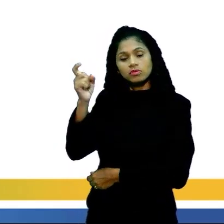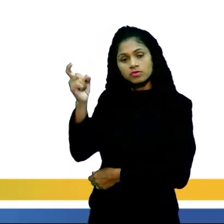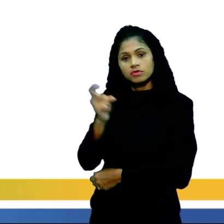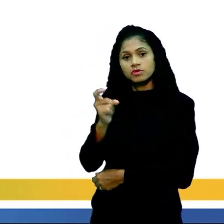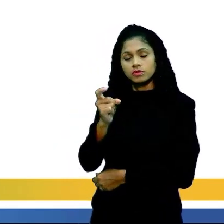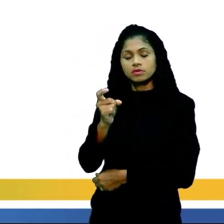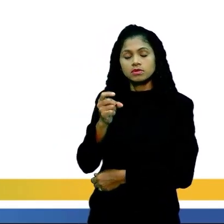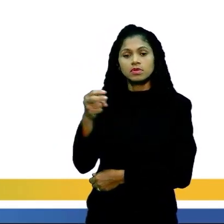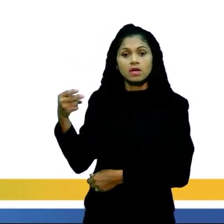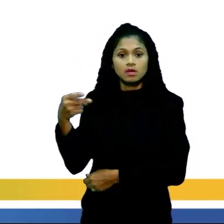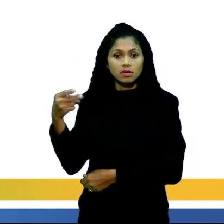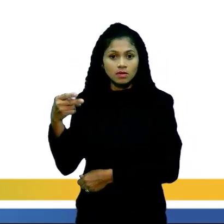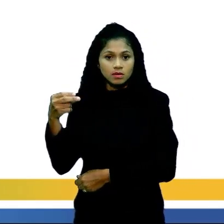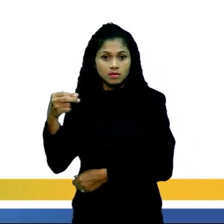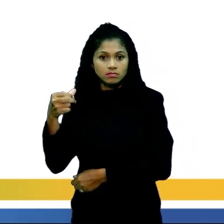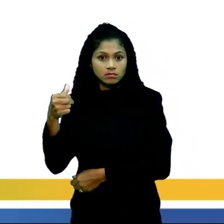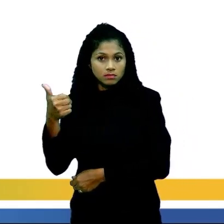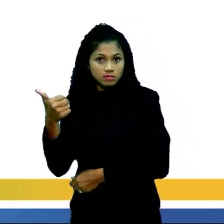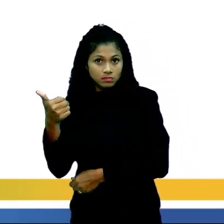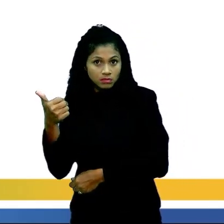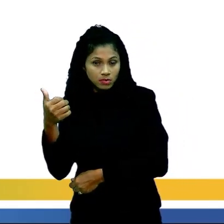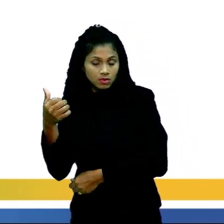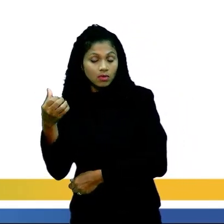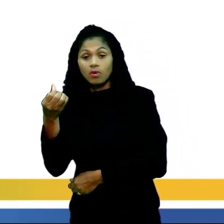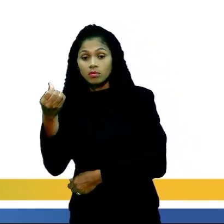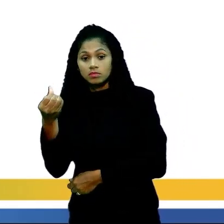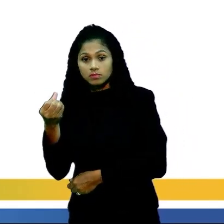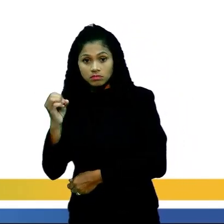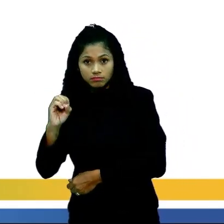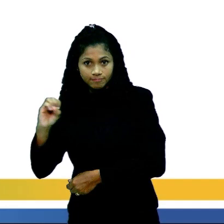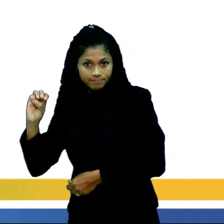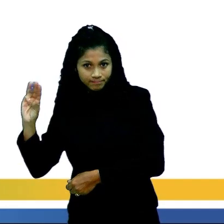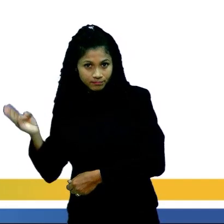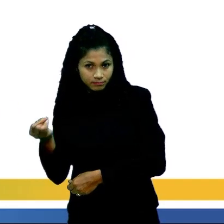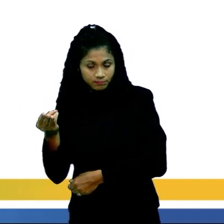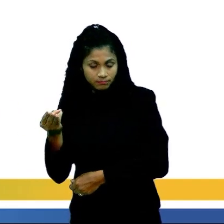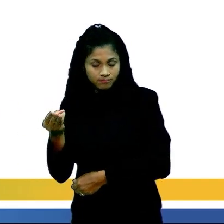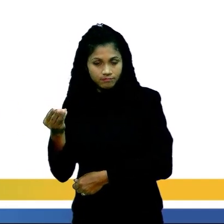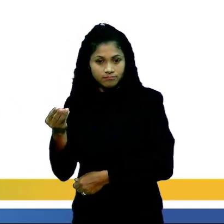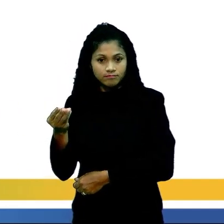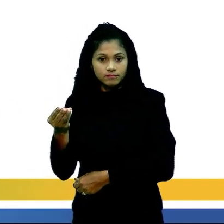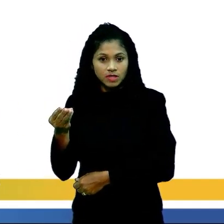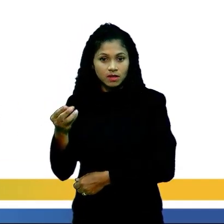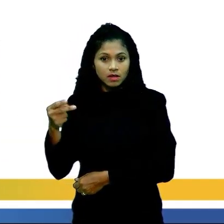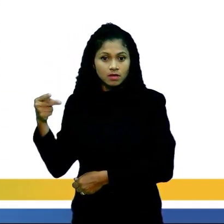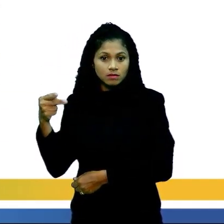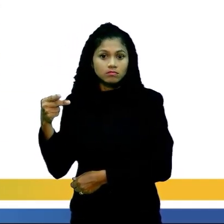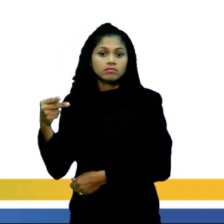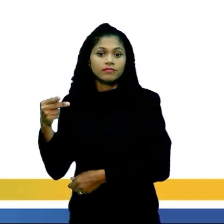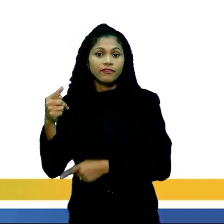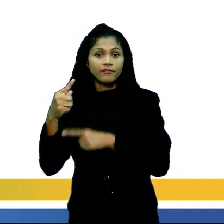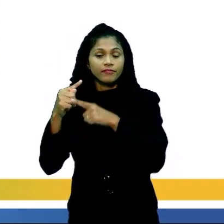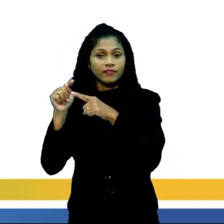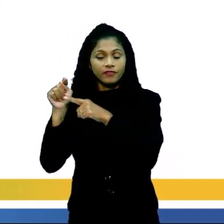mil vezes 15. Ou seja, x é igual a 9 milhões.